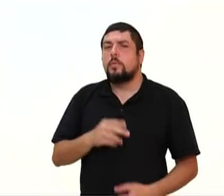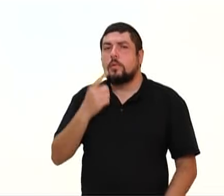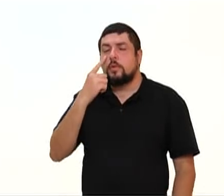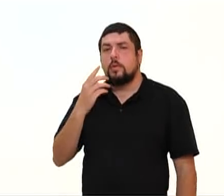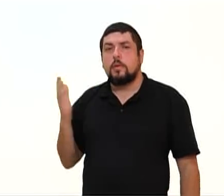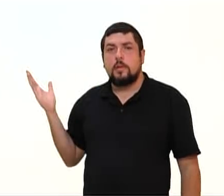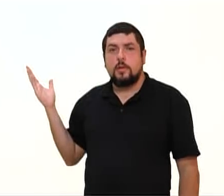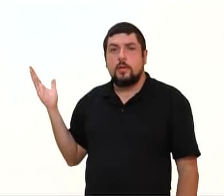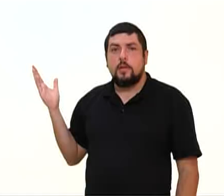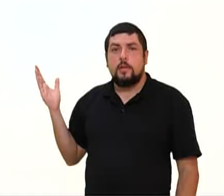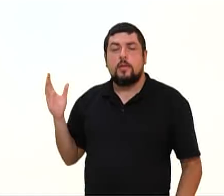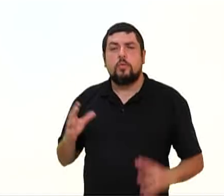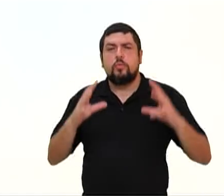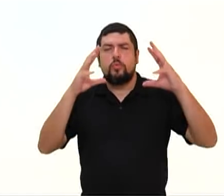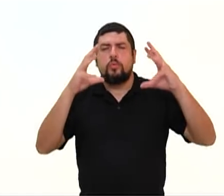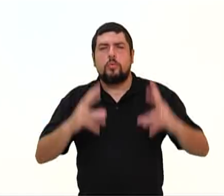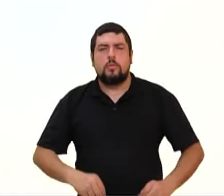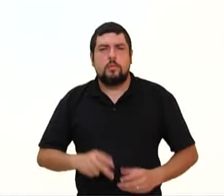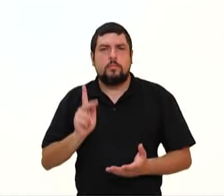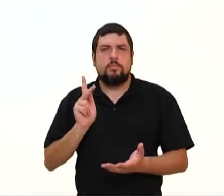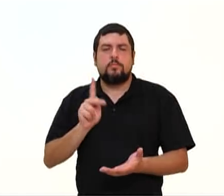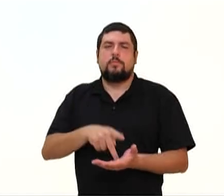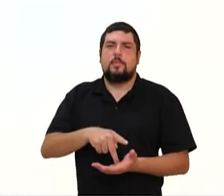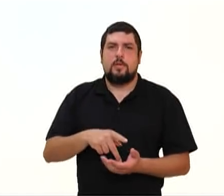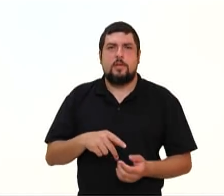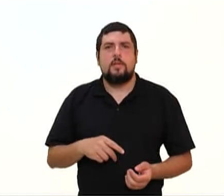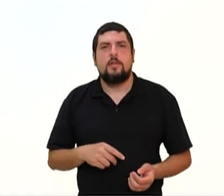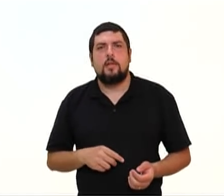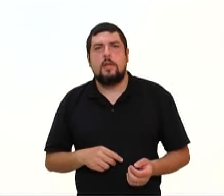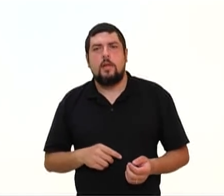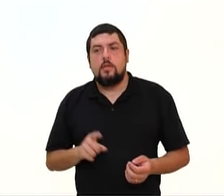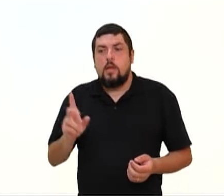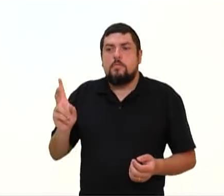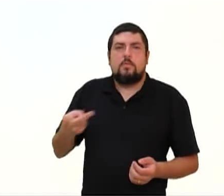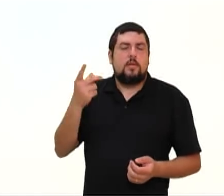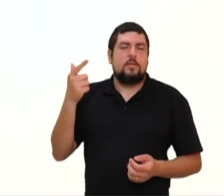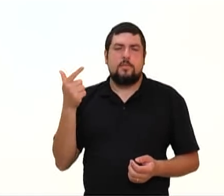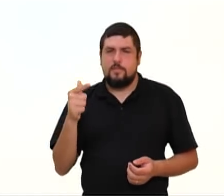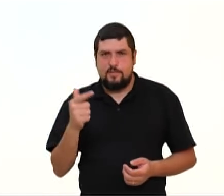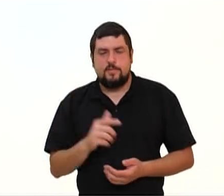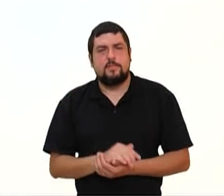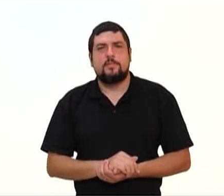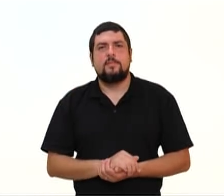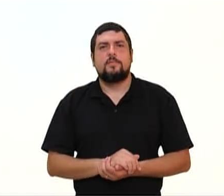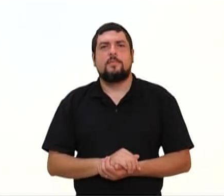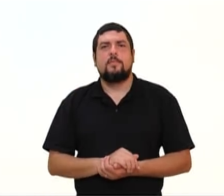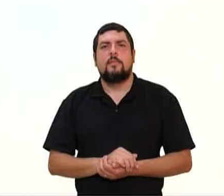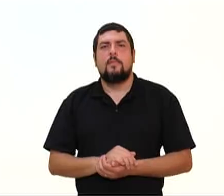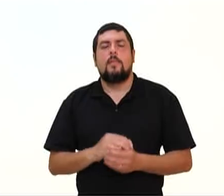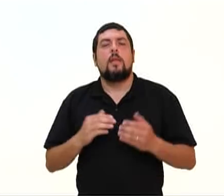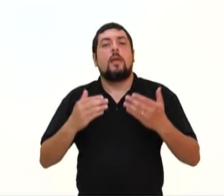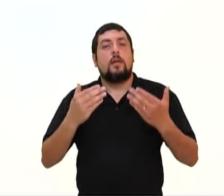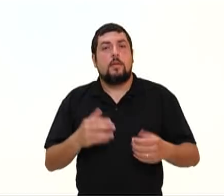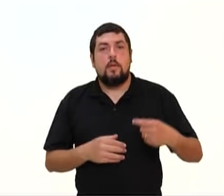Todas elas estão verdadeiras, né? Não tem nenhuma falsa dentro dessa questão, tá? Tanto a lei a primeira como a